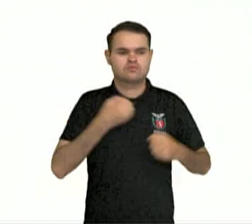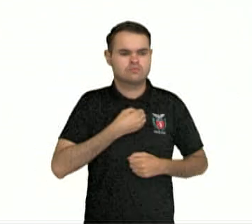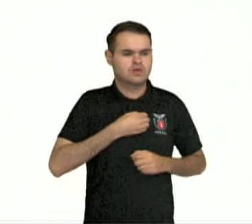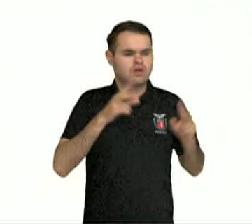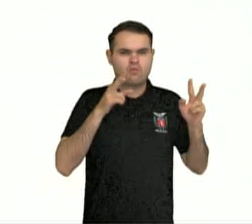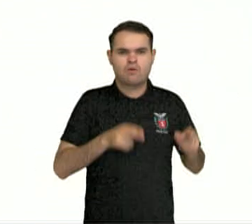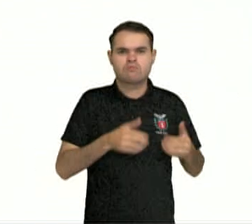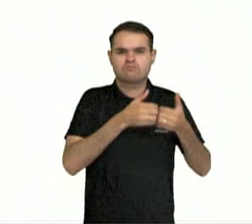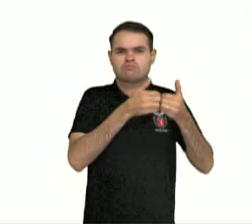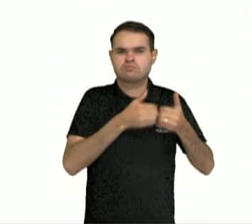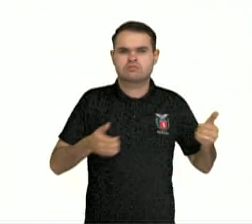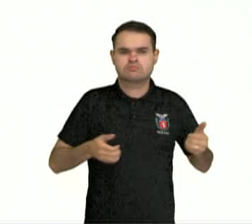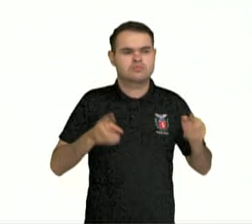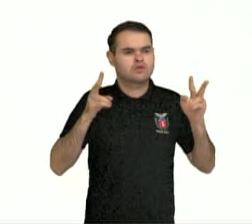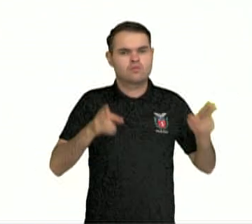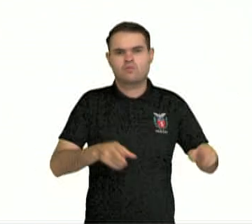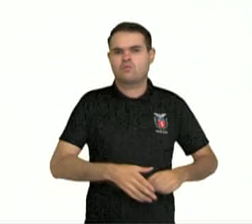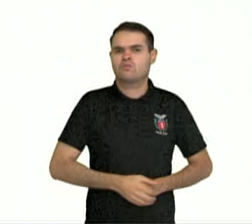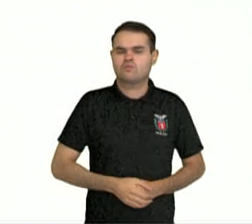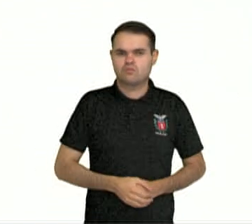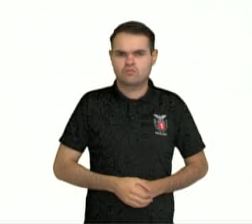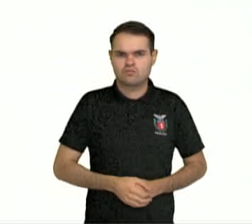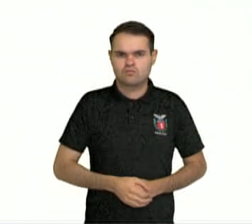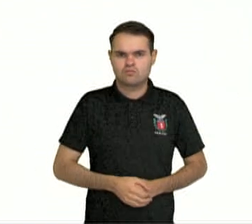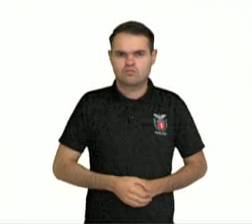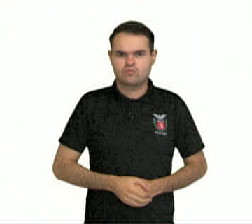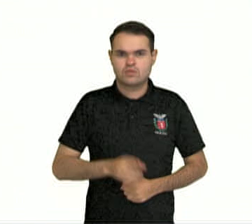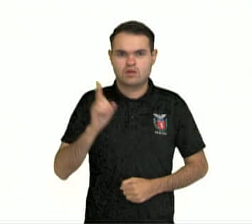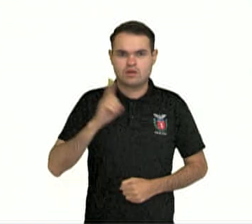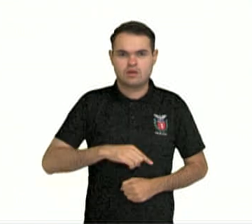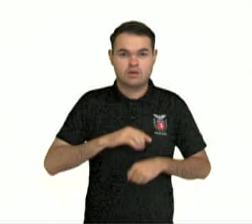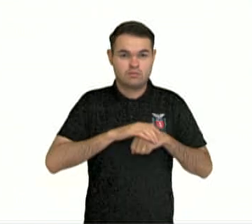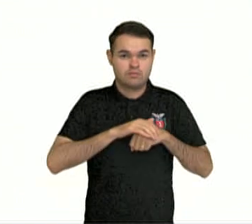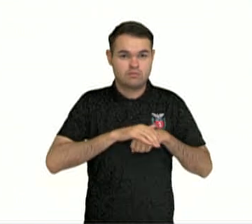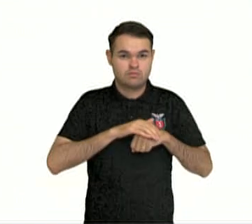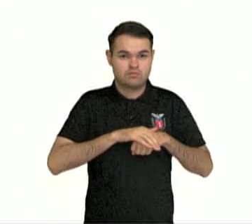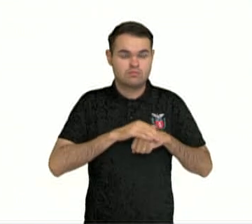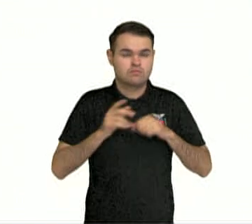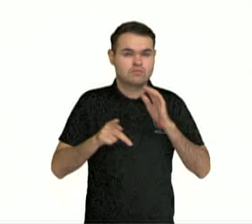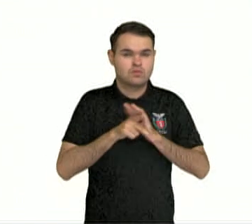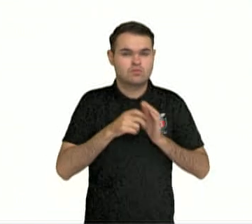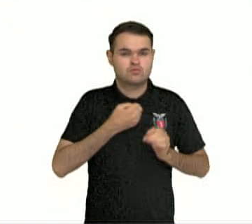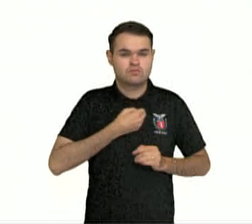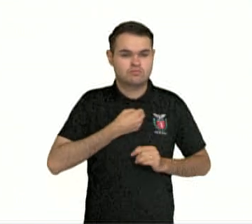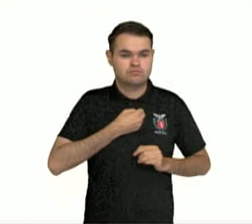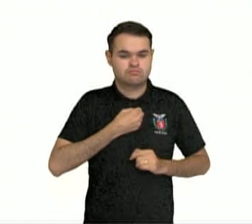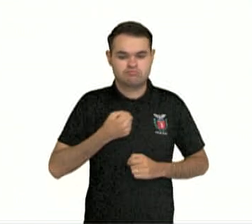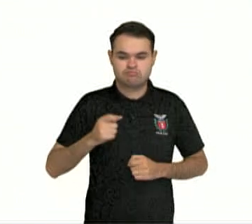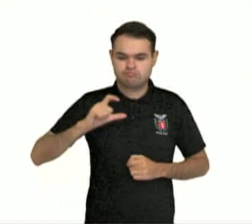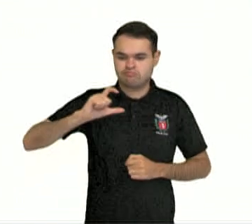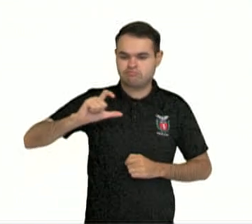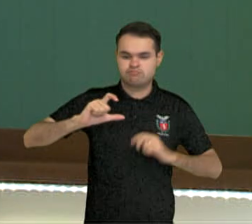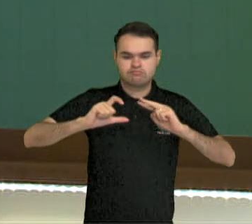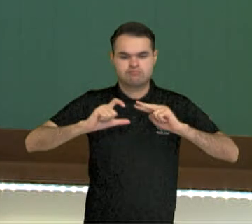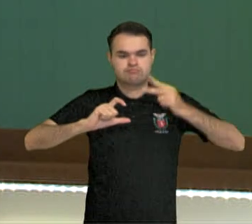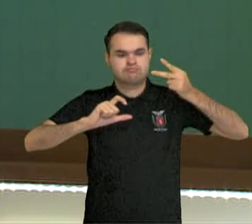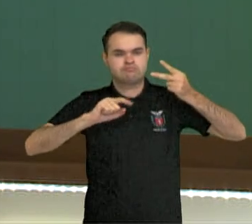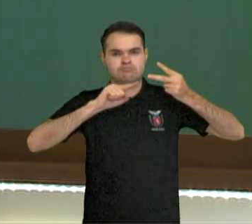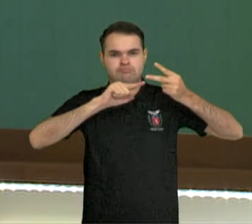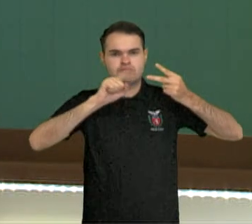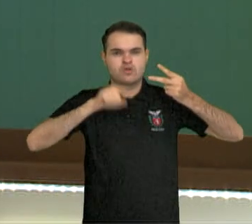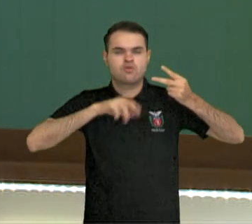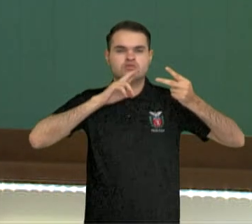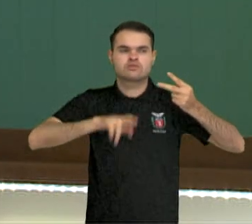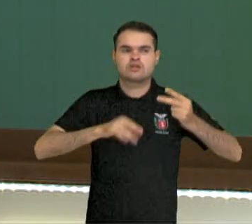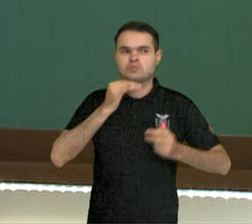redondinho, bonitinho. É a potência de um número que foi elevado ao quadrado, ou seja, o resultado da potência. Olha um